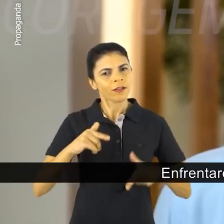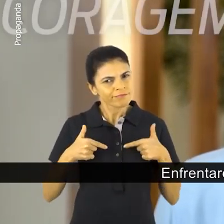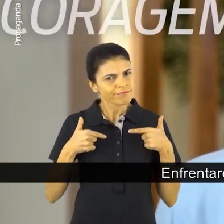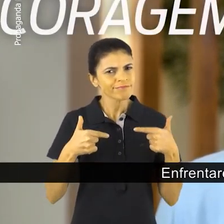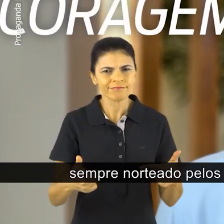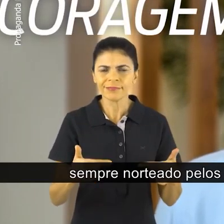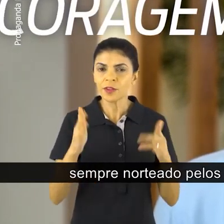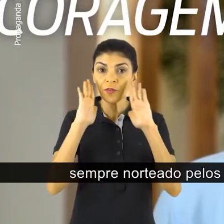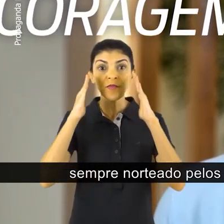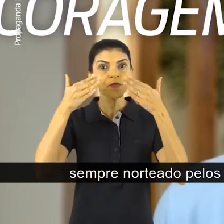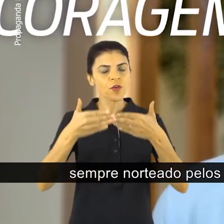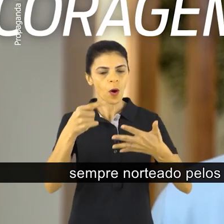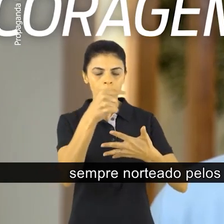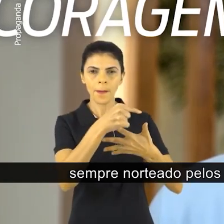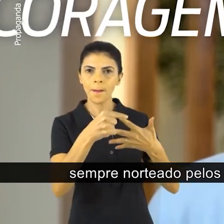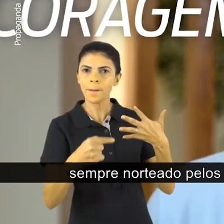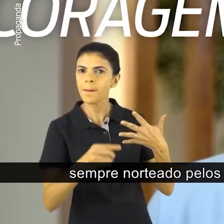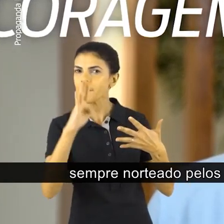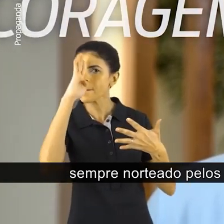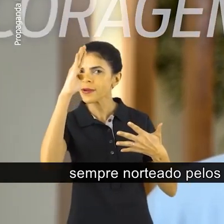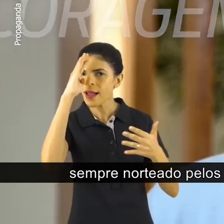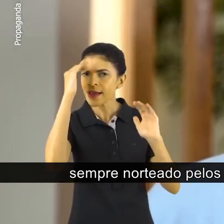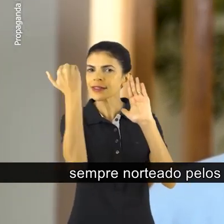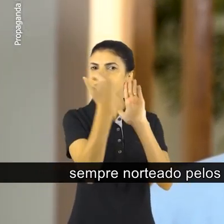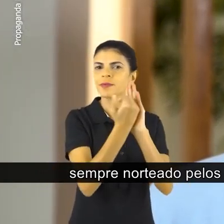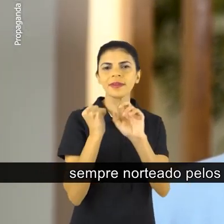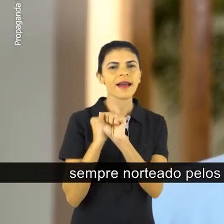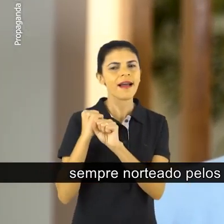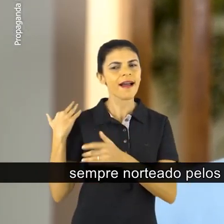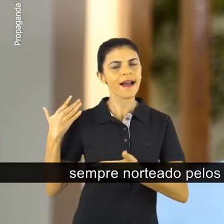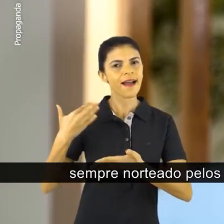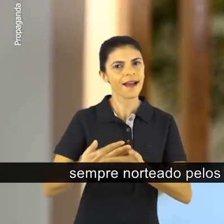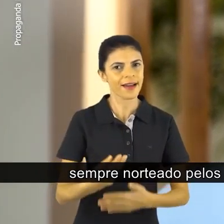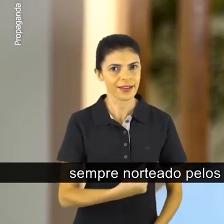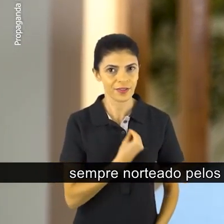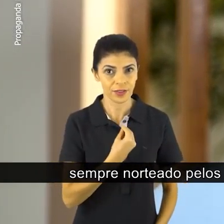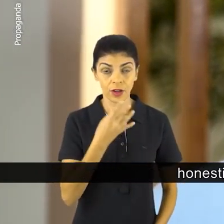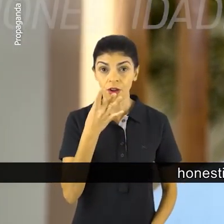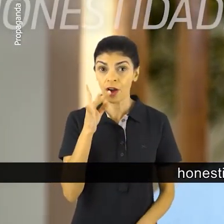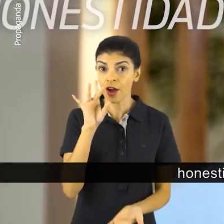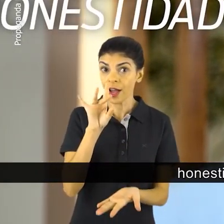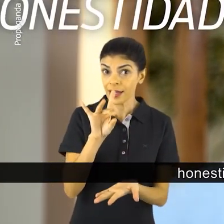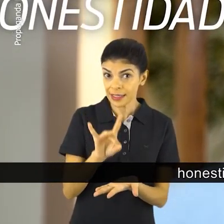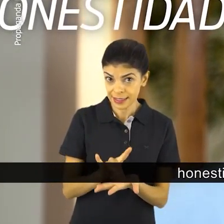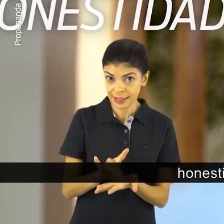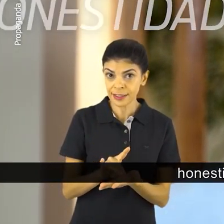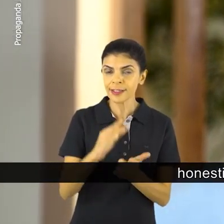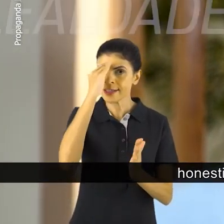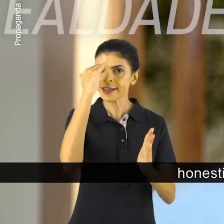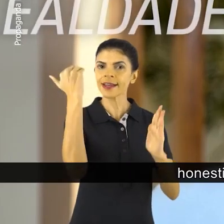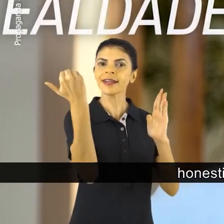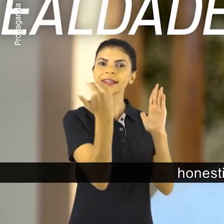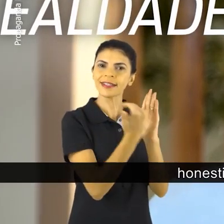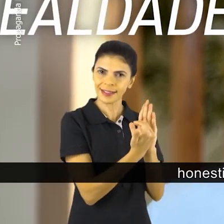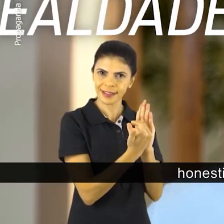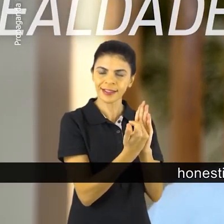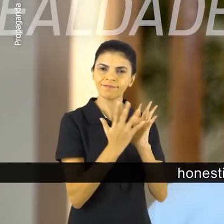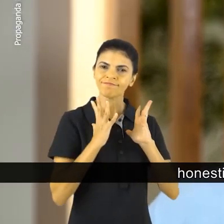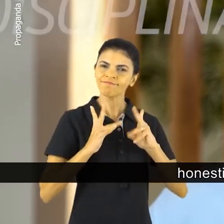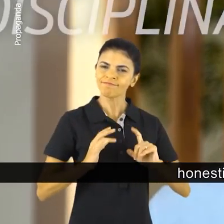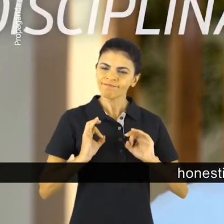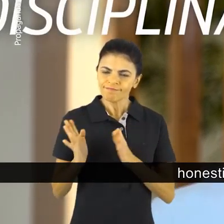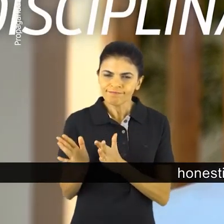muita coragem, sempre norteado pelos princípios que respeitei durante toda a minha vida. Honestidade,